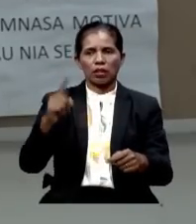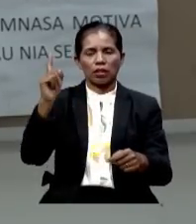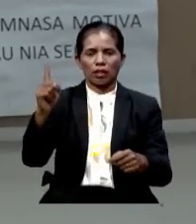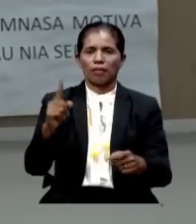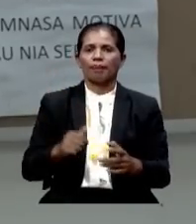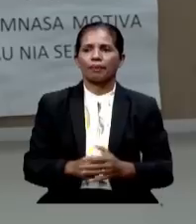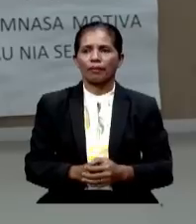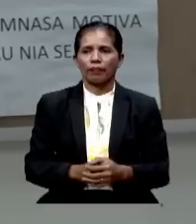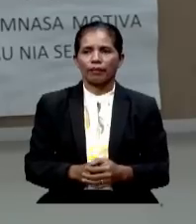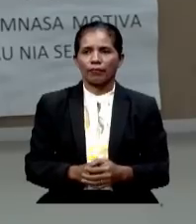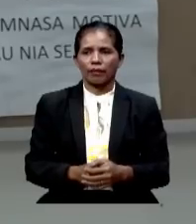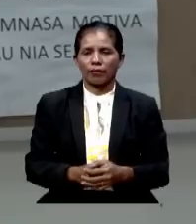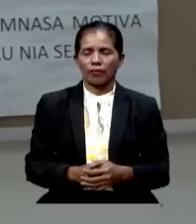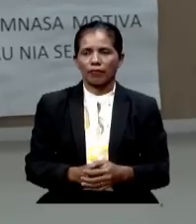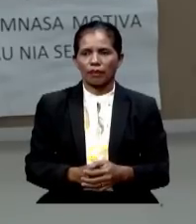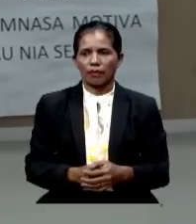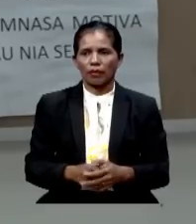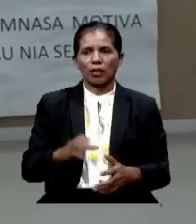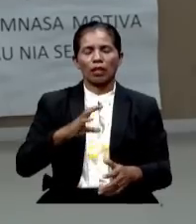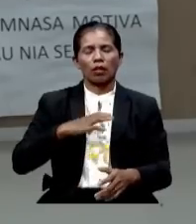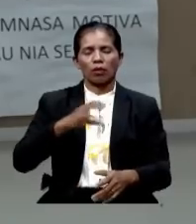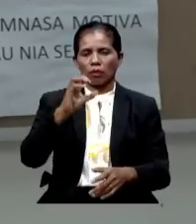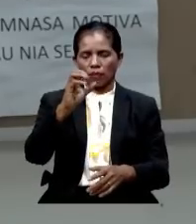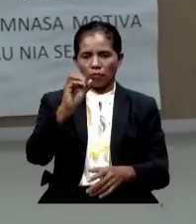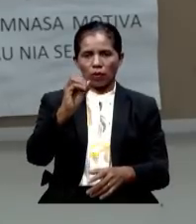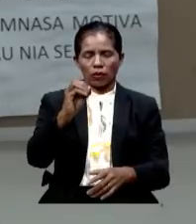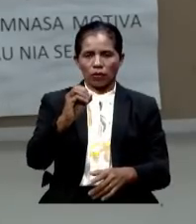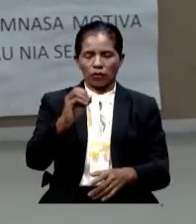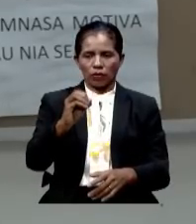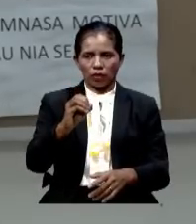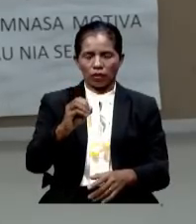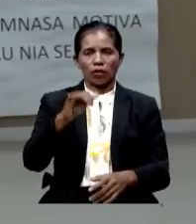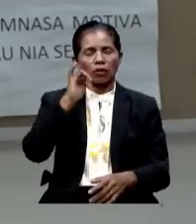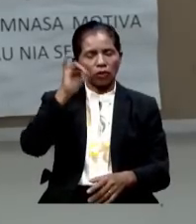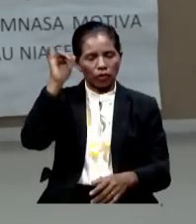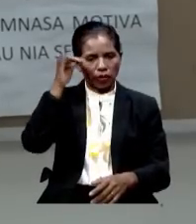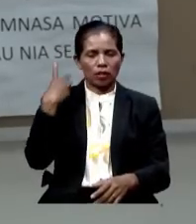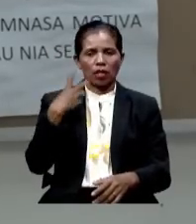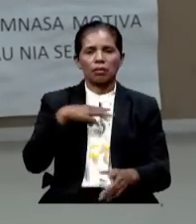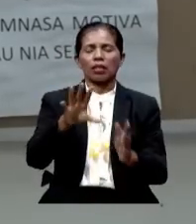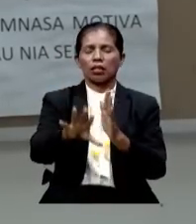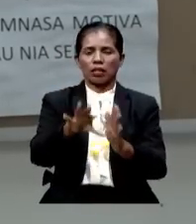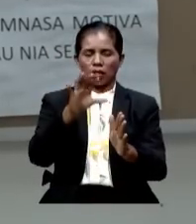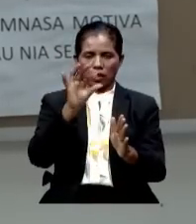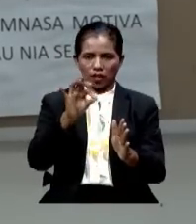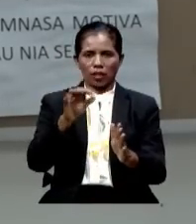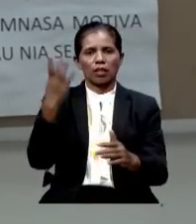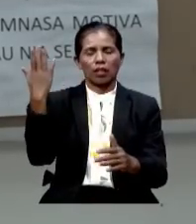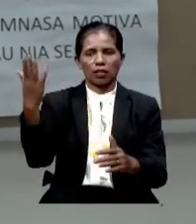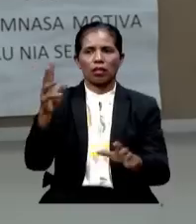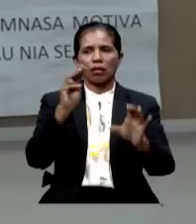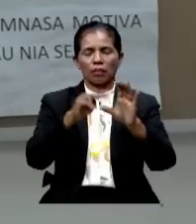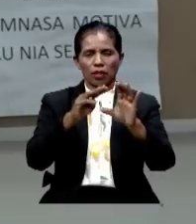parti iha kumoro neba, e horse ami fai hetang iha